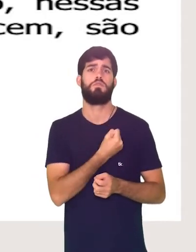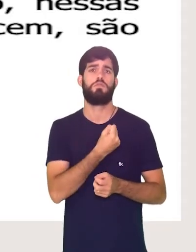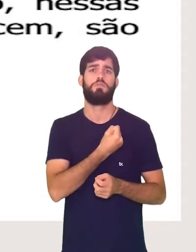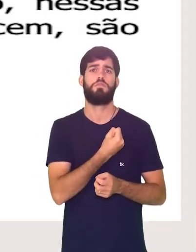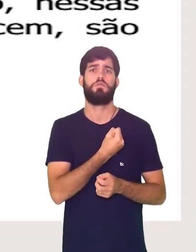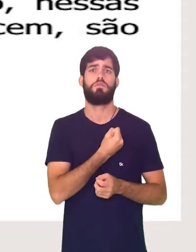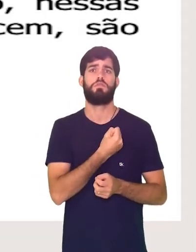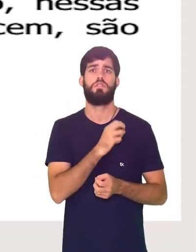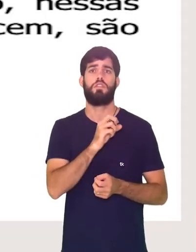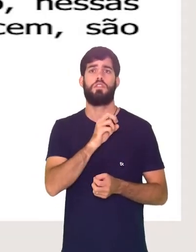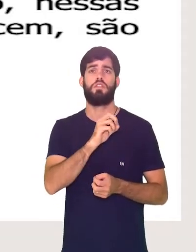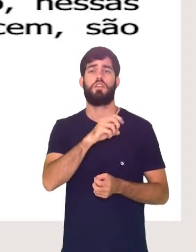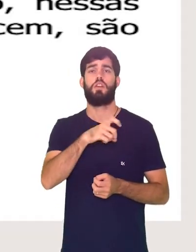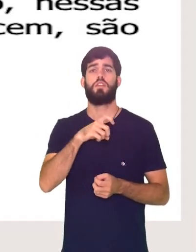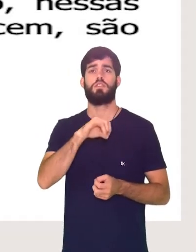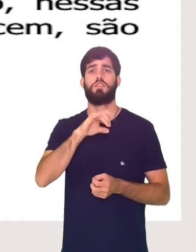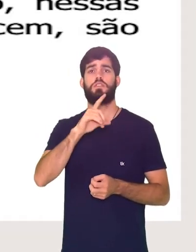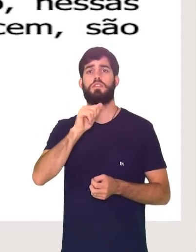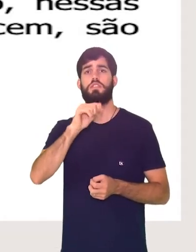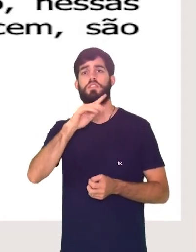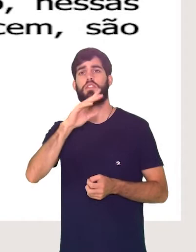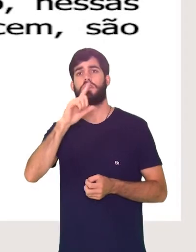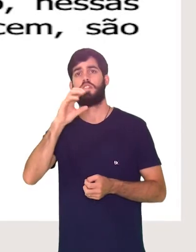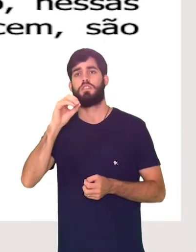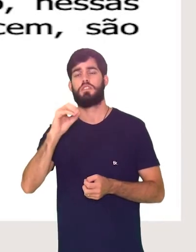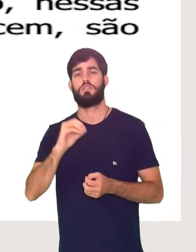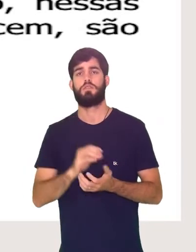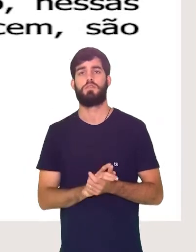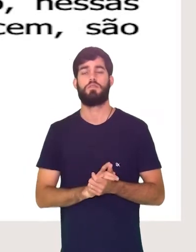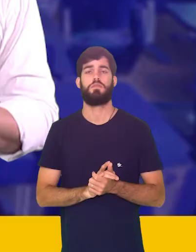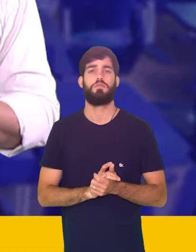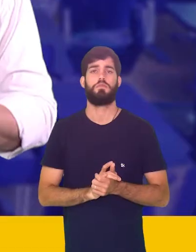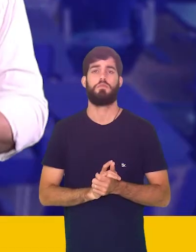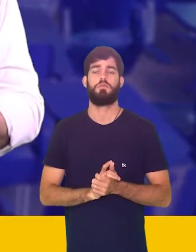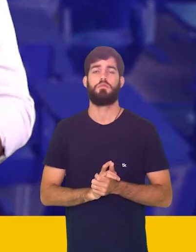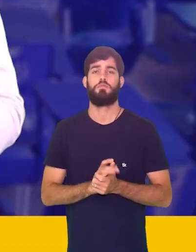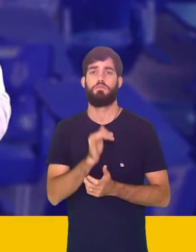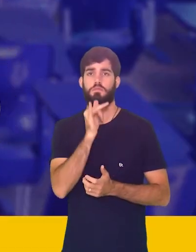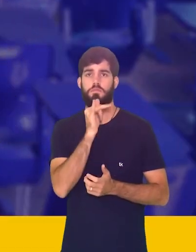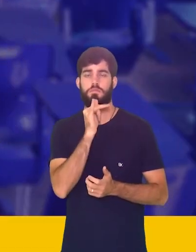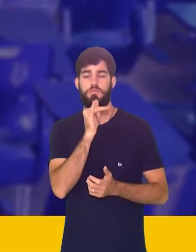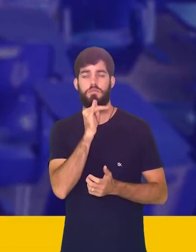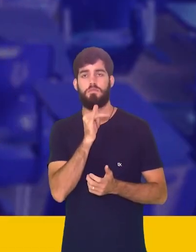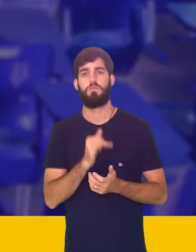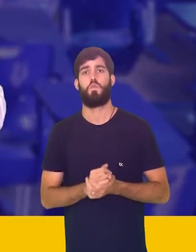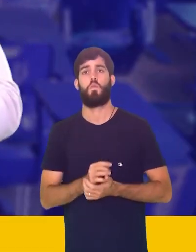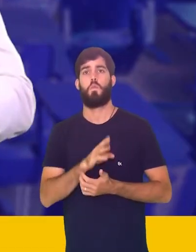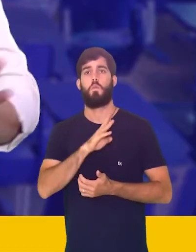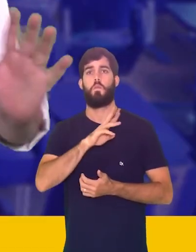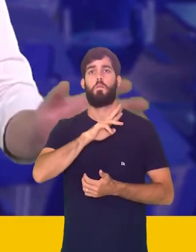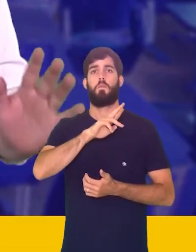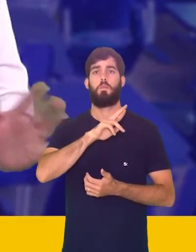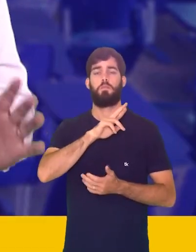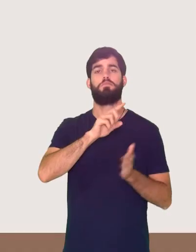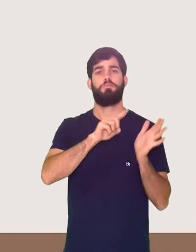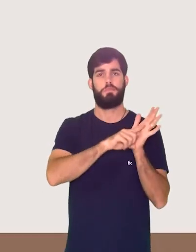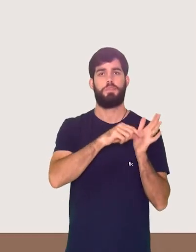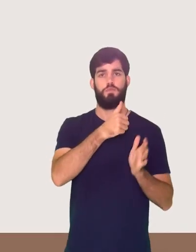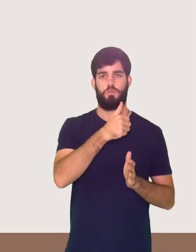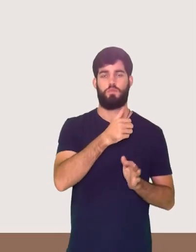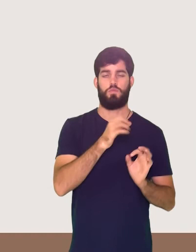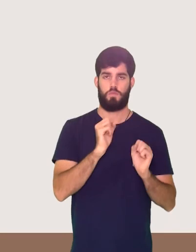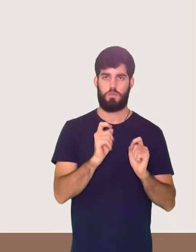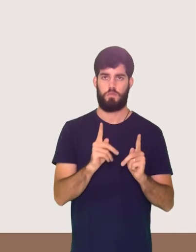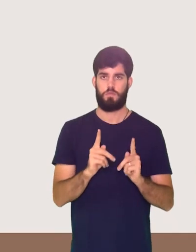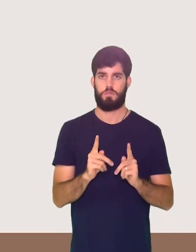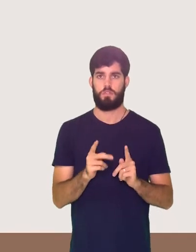do bromo que aparecem respectivamente? Então vamos começar. O brometo é menos 1. A gente